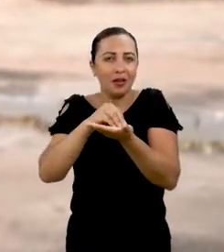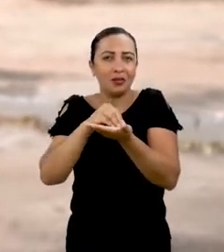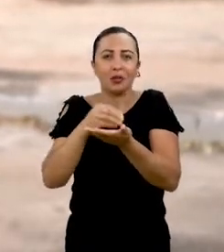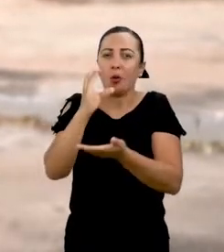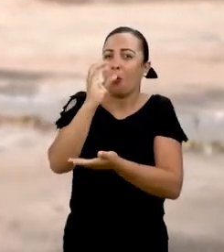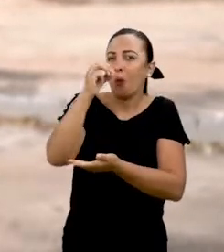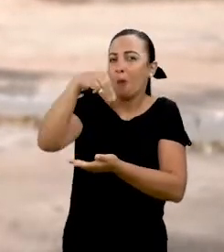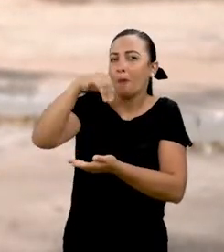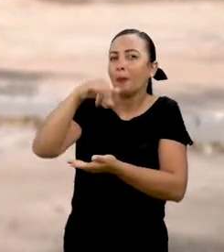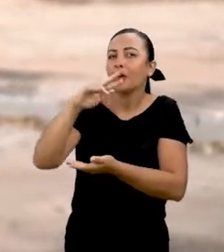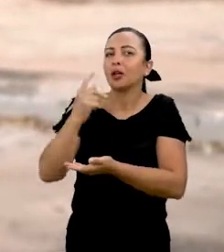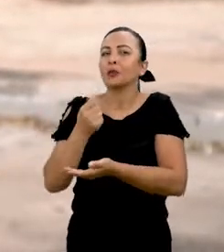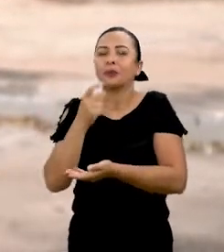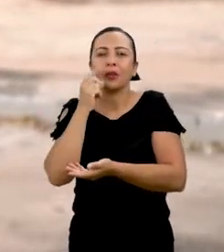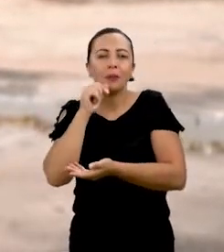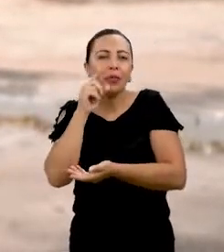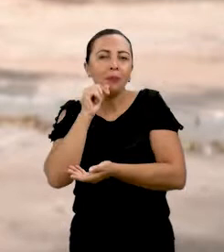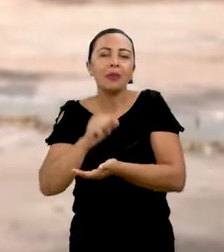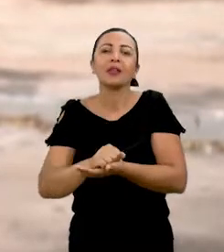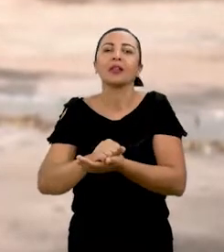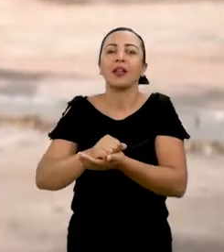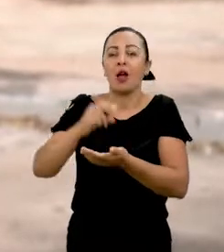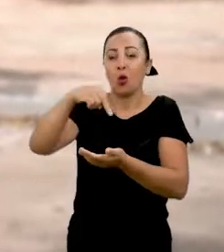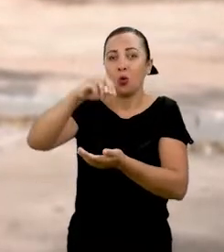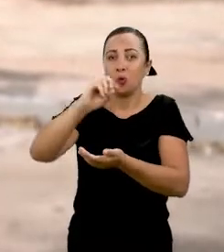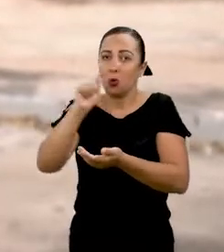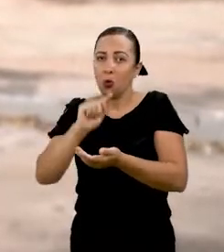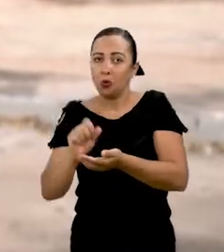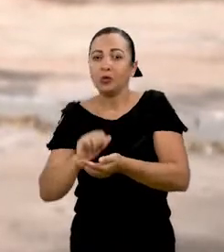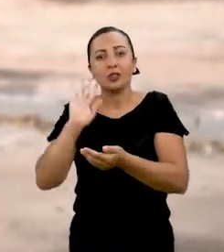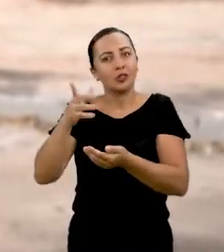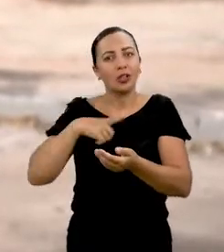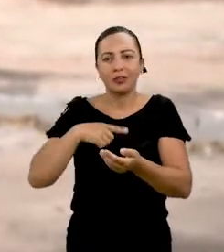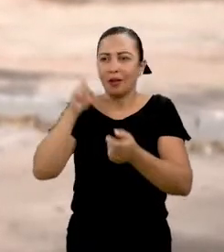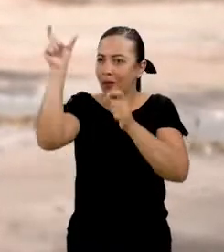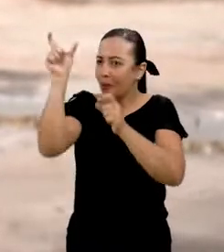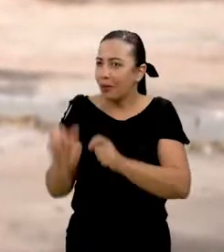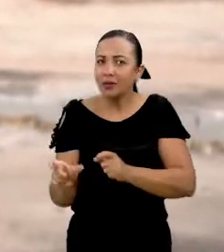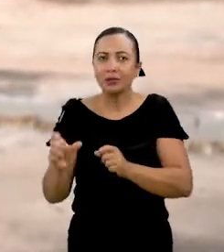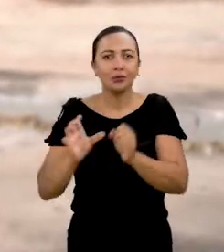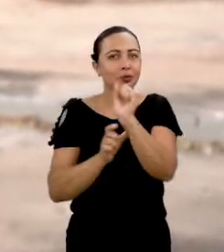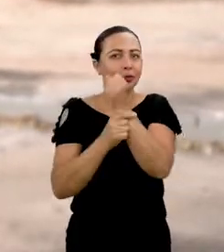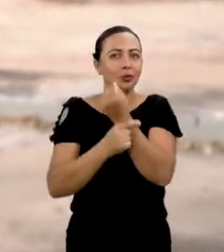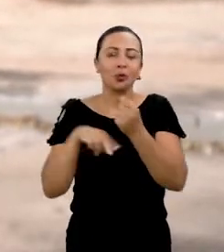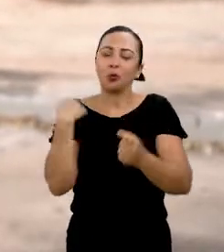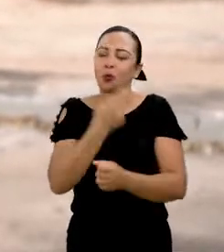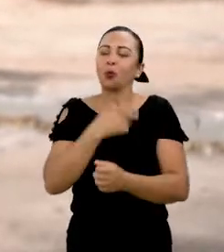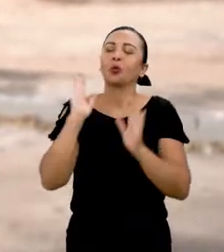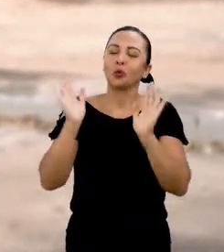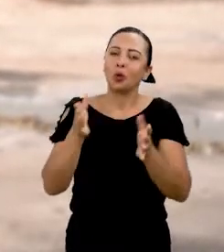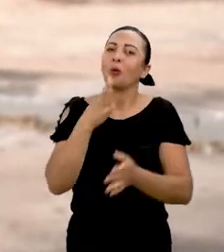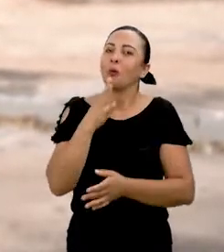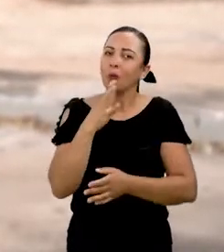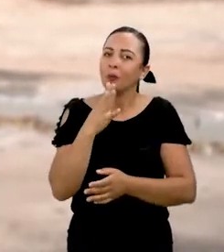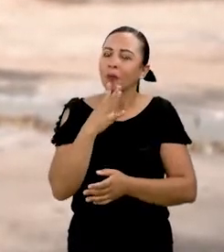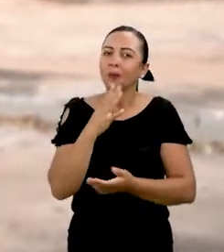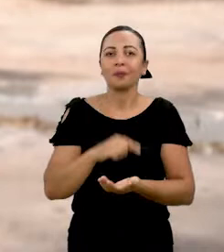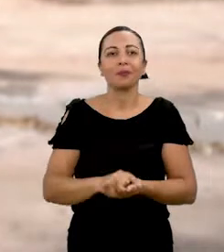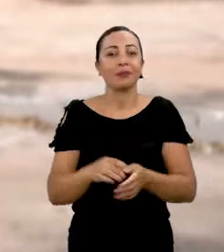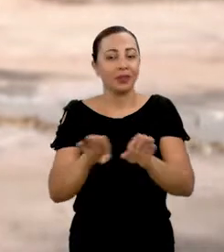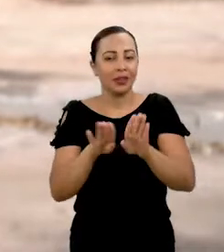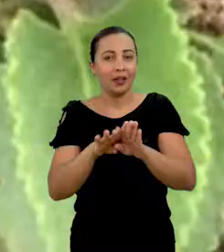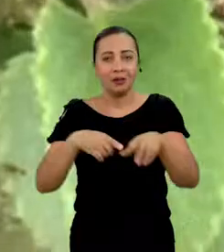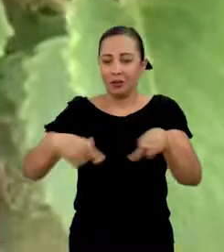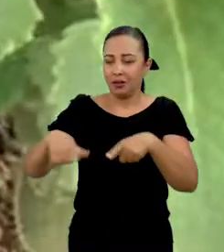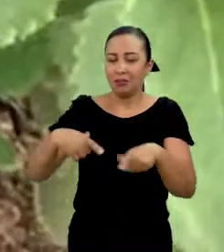cominho, com a pimenta, a noz moscada, que já tem um padrão de segurança que nós conhecemos. E